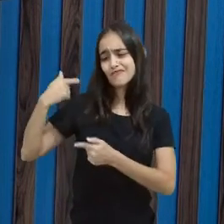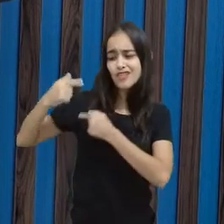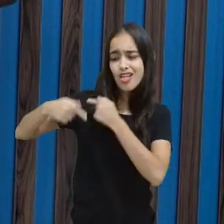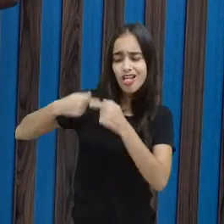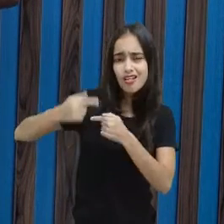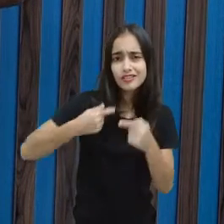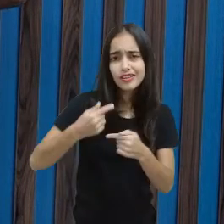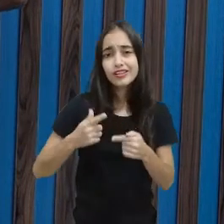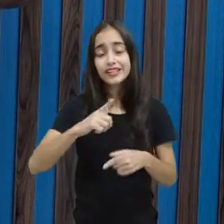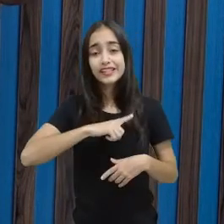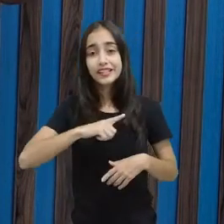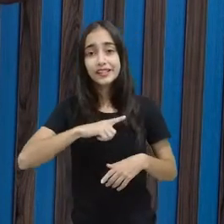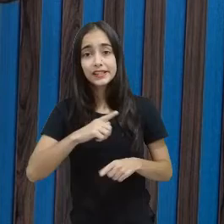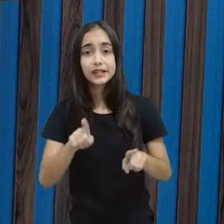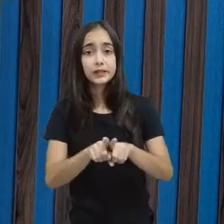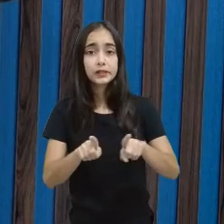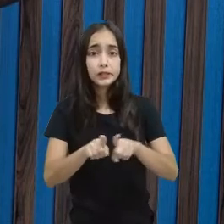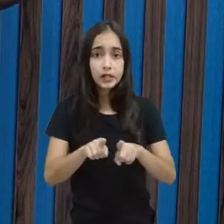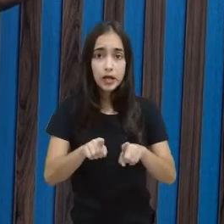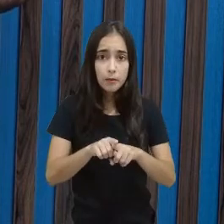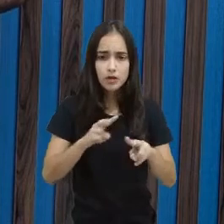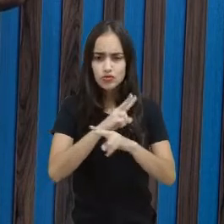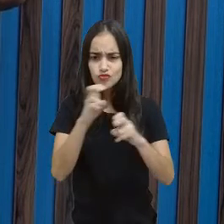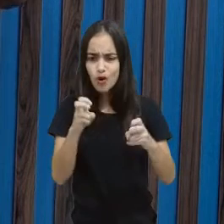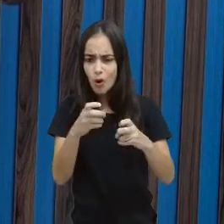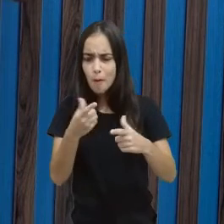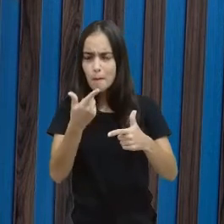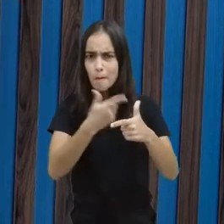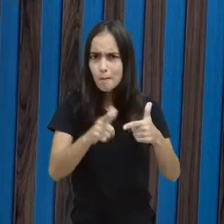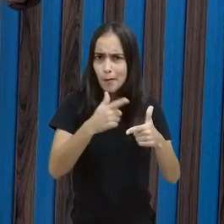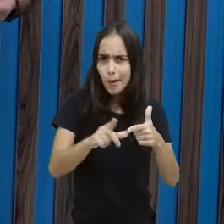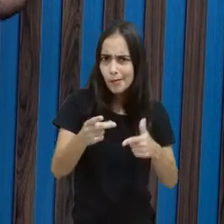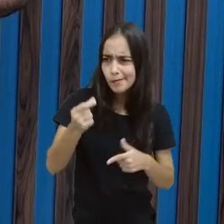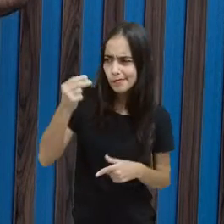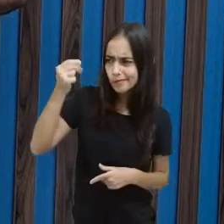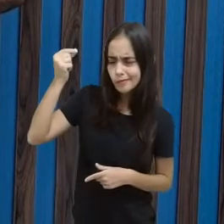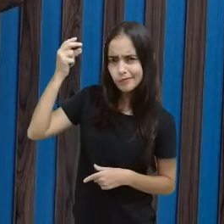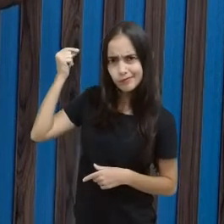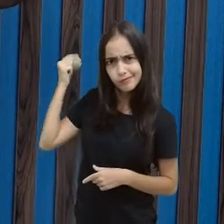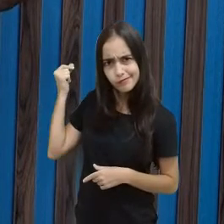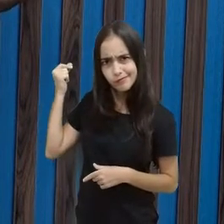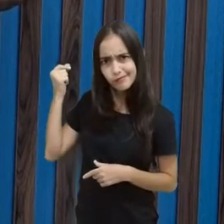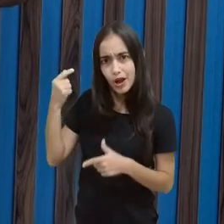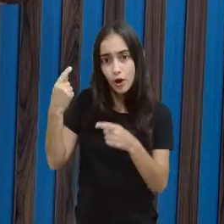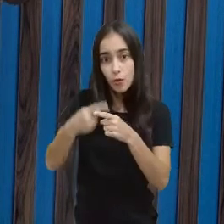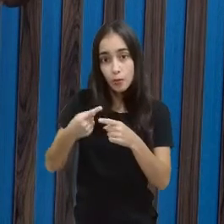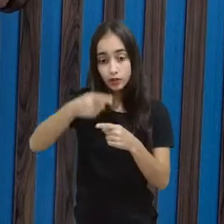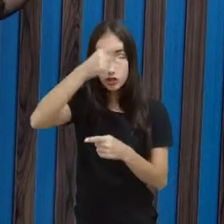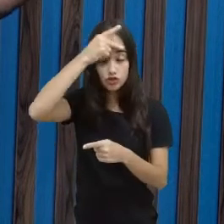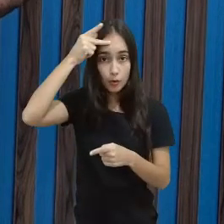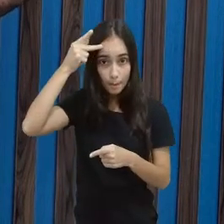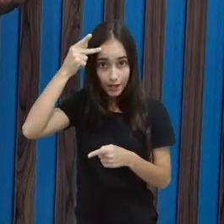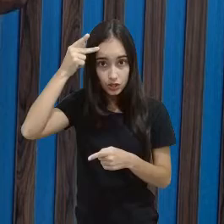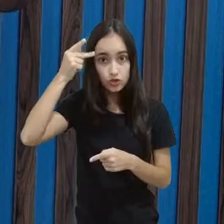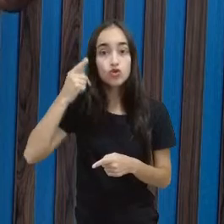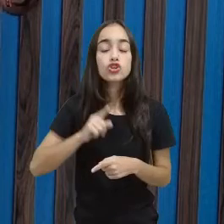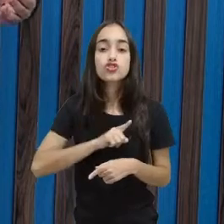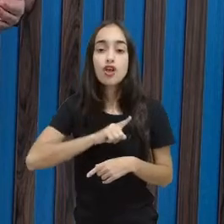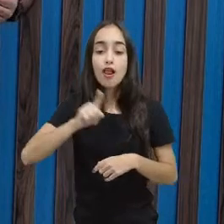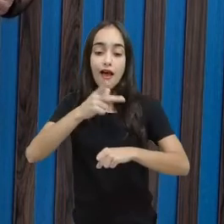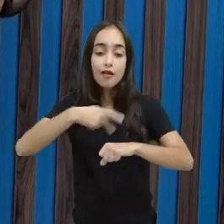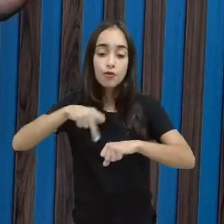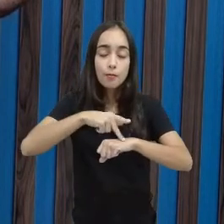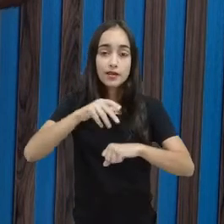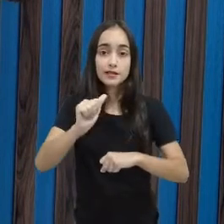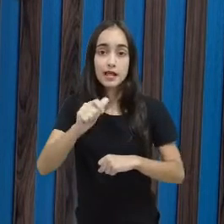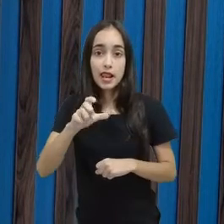E existia uma questão antiga ali com os judeus, porque Os alemães consideravam, né, que os judeus eles teriam se